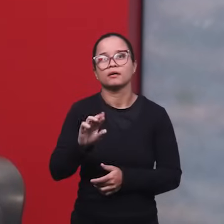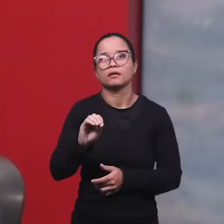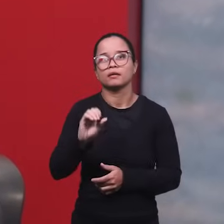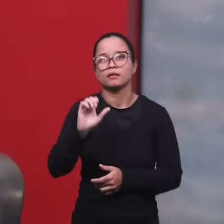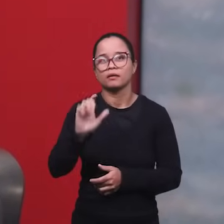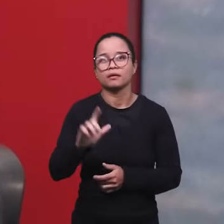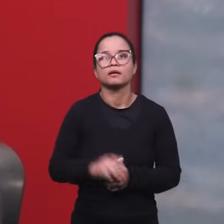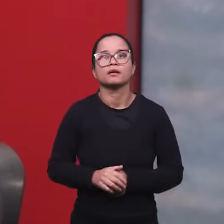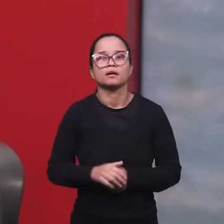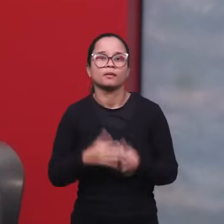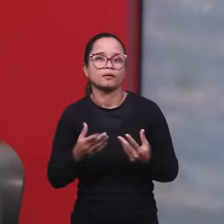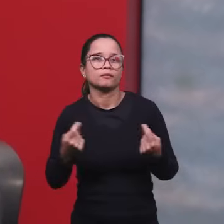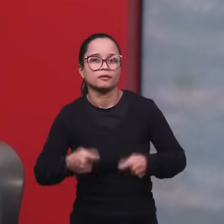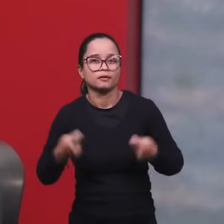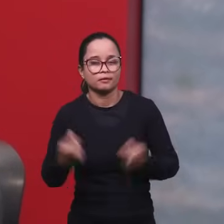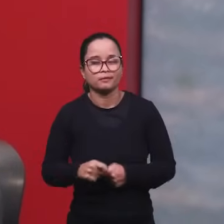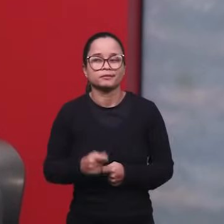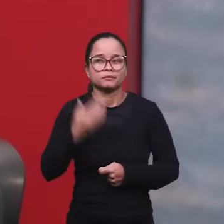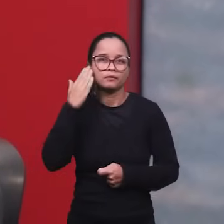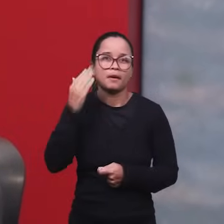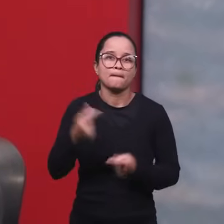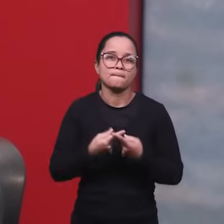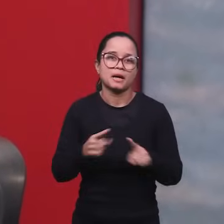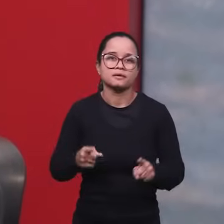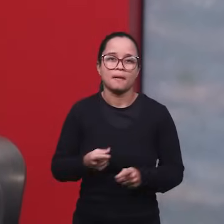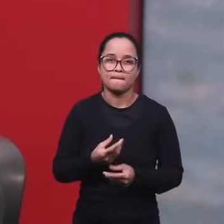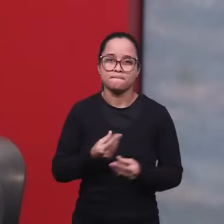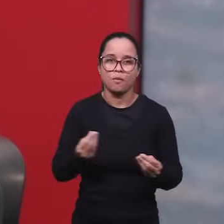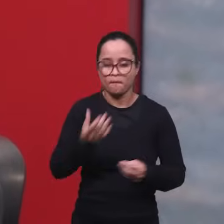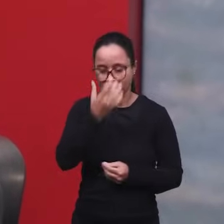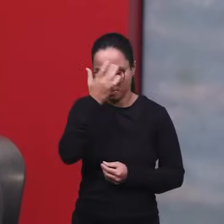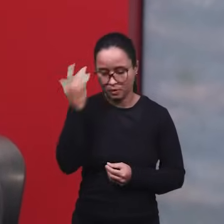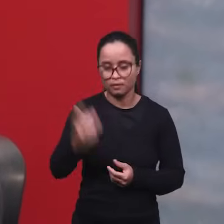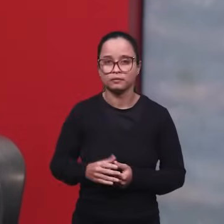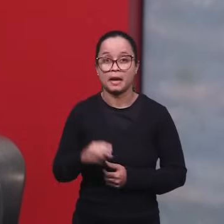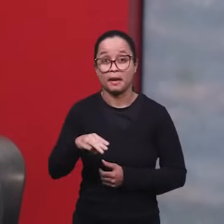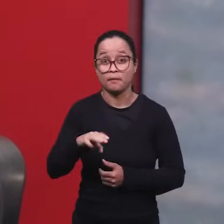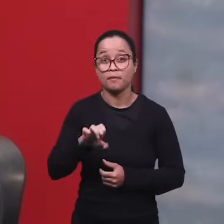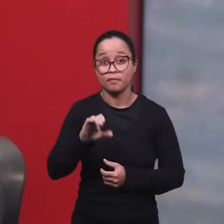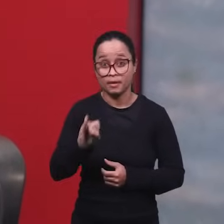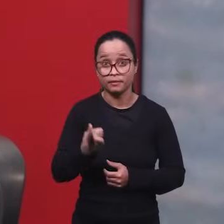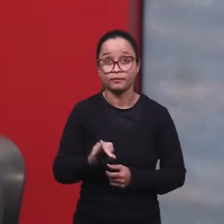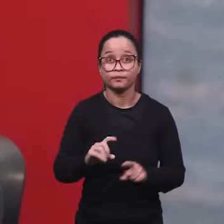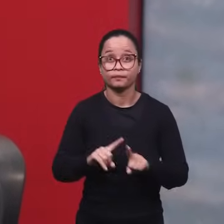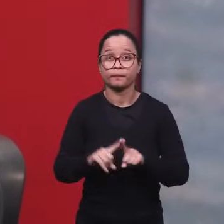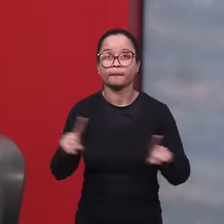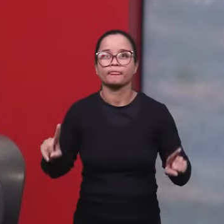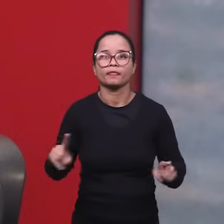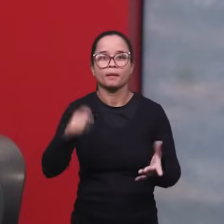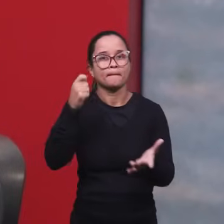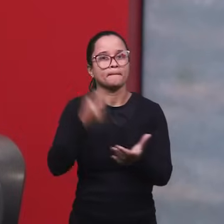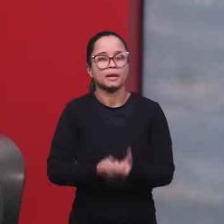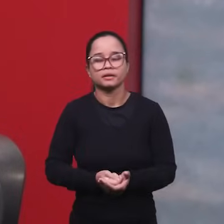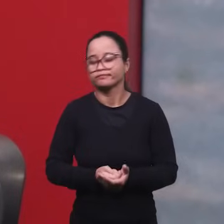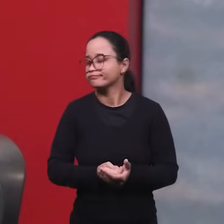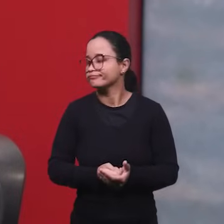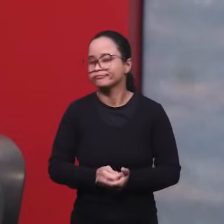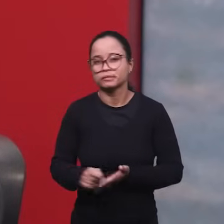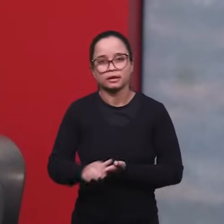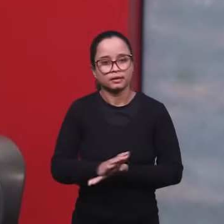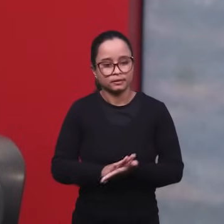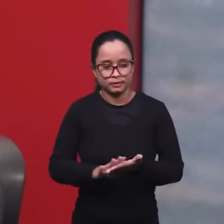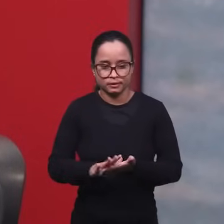Carol, nós deveríamos considerar isso, só que muitas pessoas são MEI, mas não pagam as